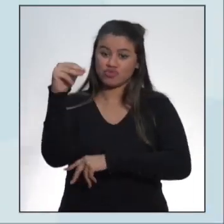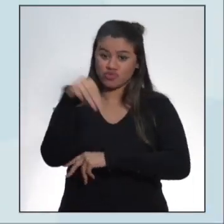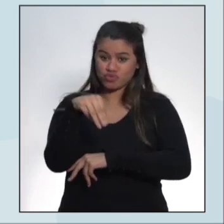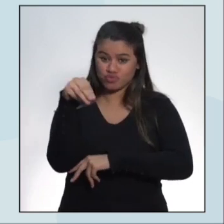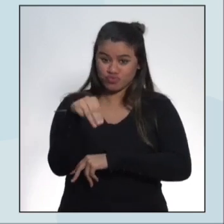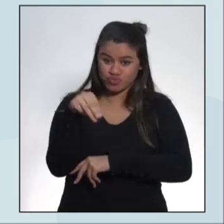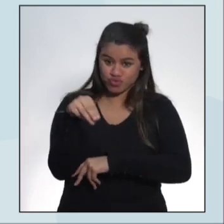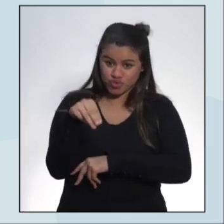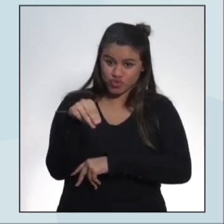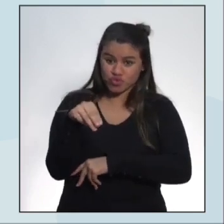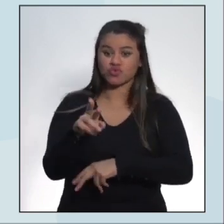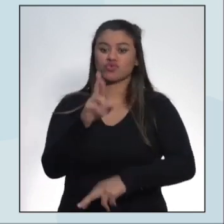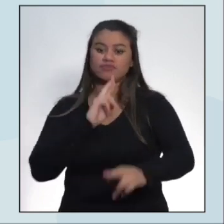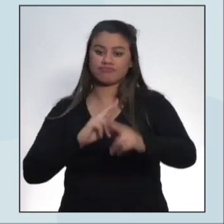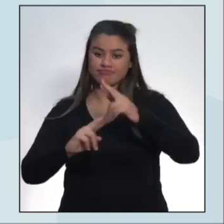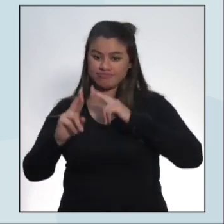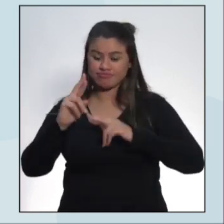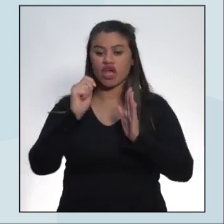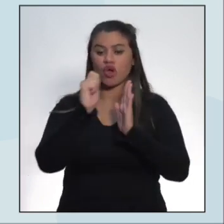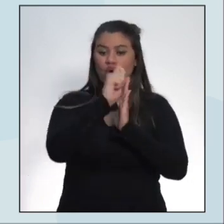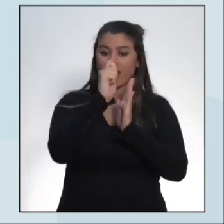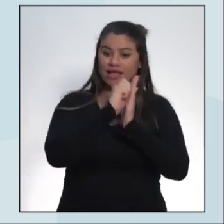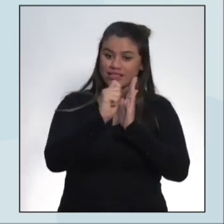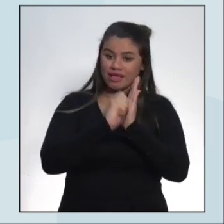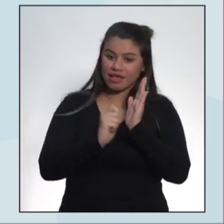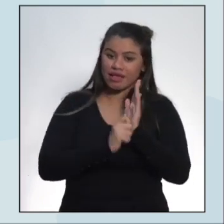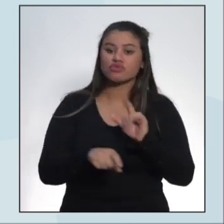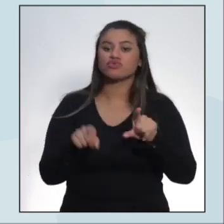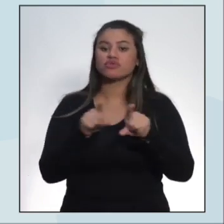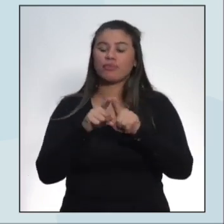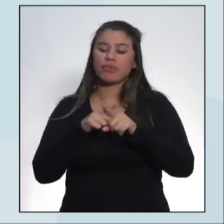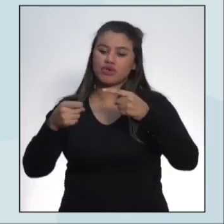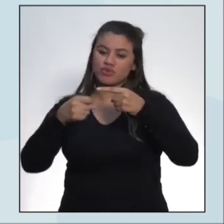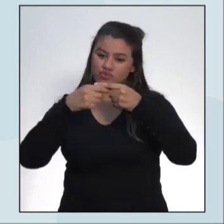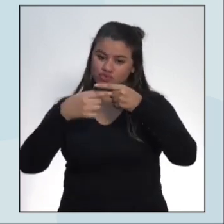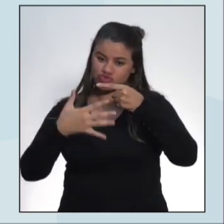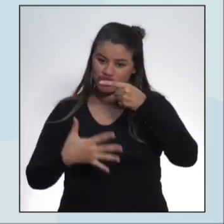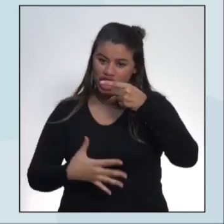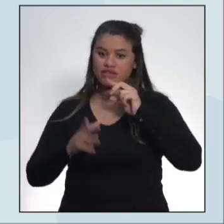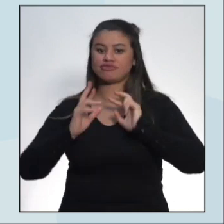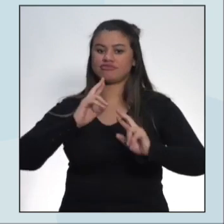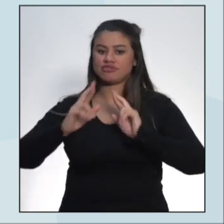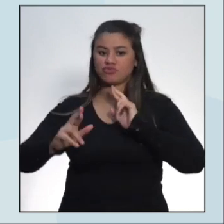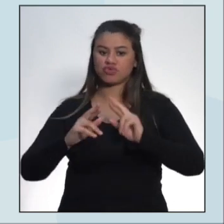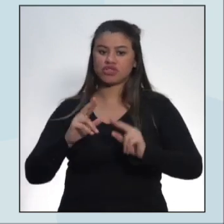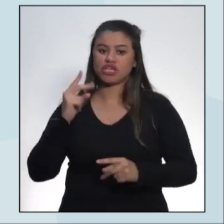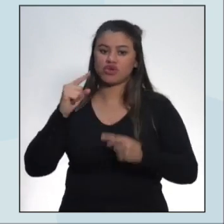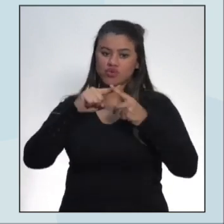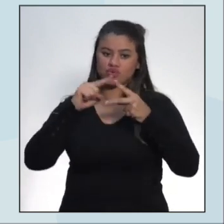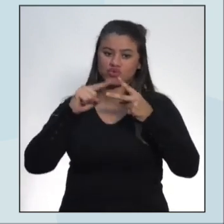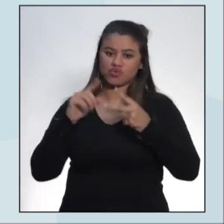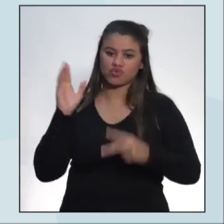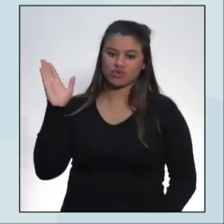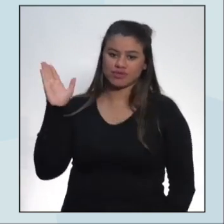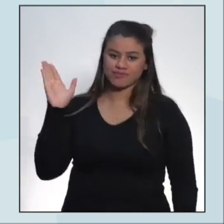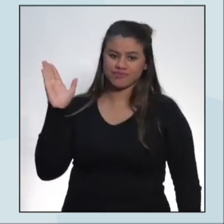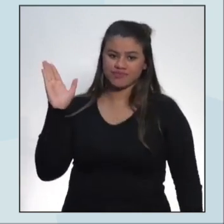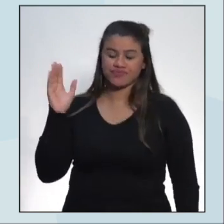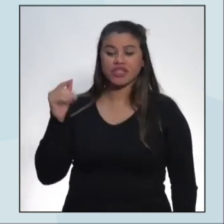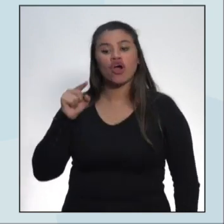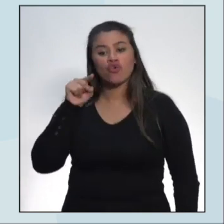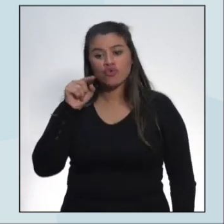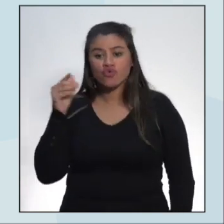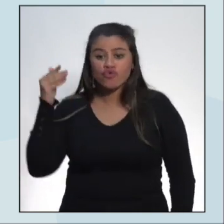que você possa responder no seu caderno, escrever no chat. Responda essas 2 perguntas, participe conosco. Você já